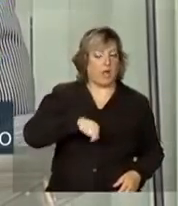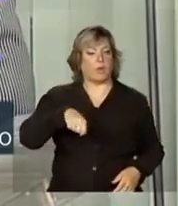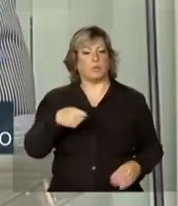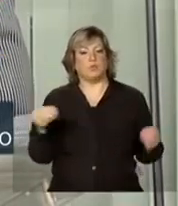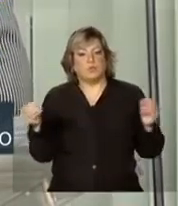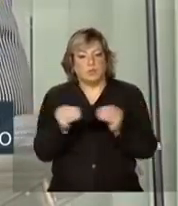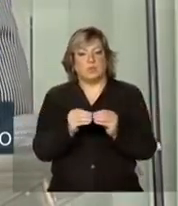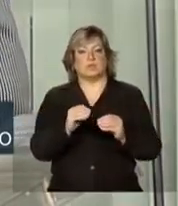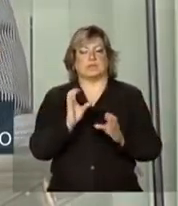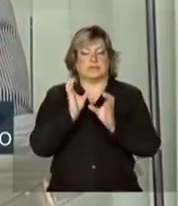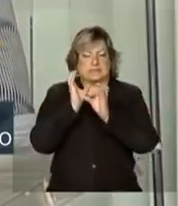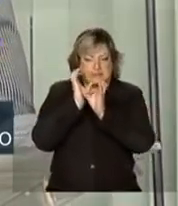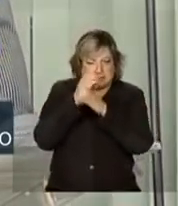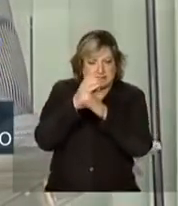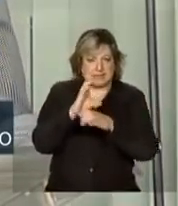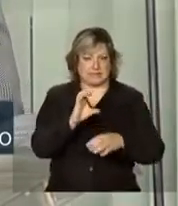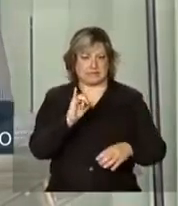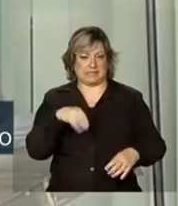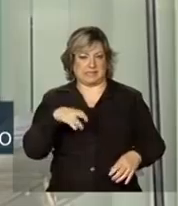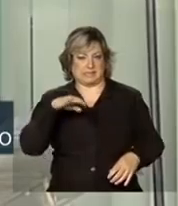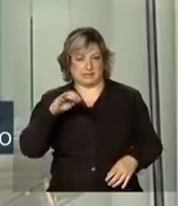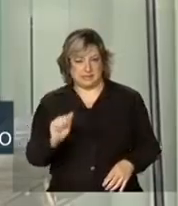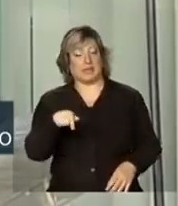vitória. E é uma vitória